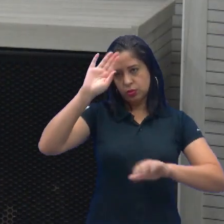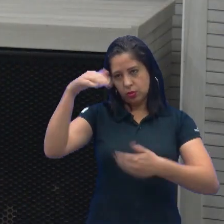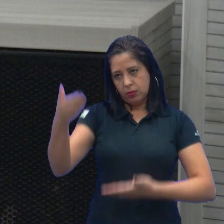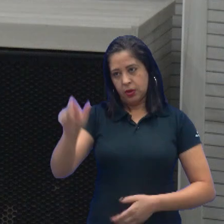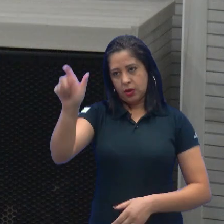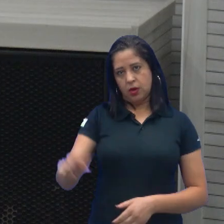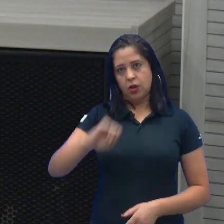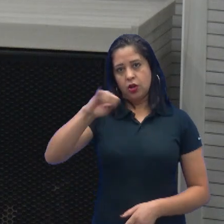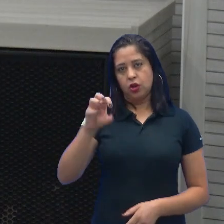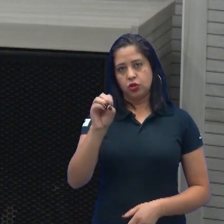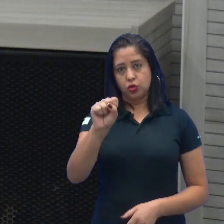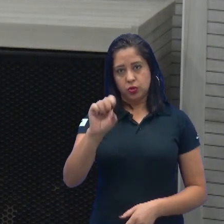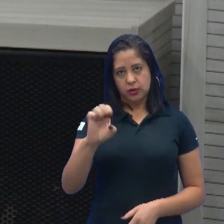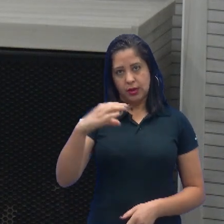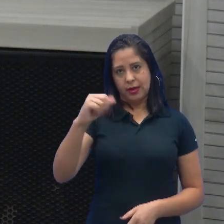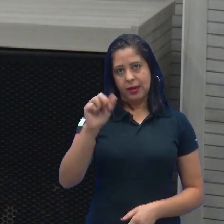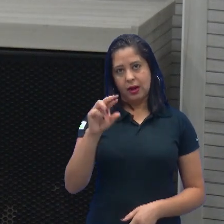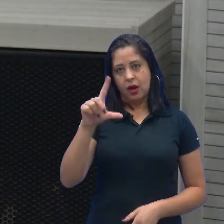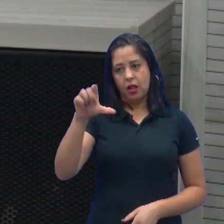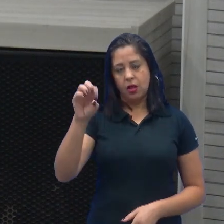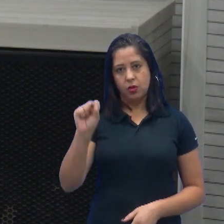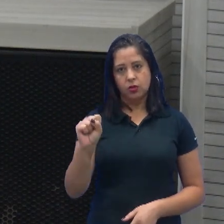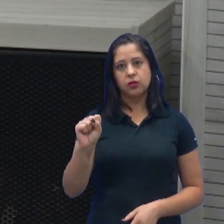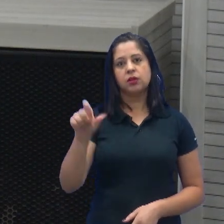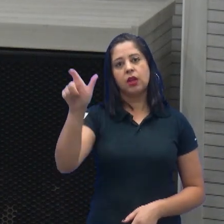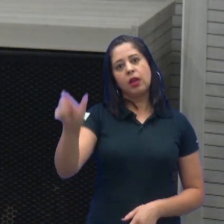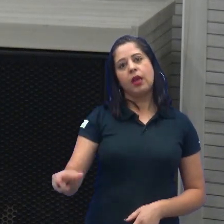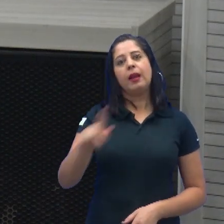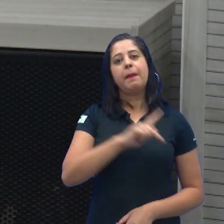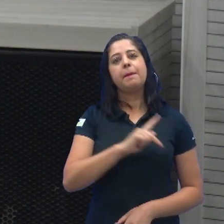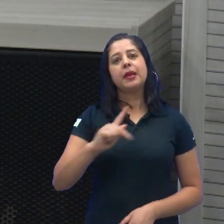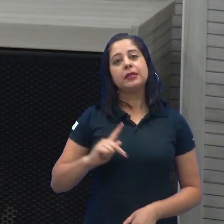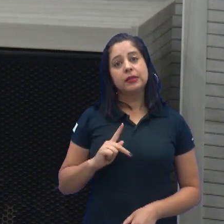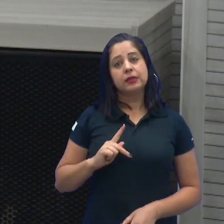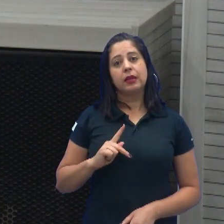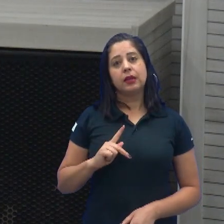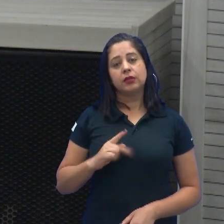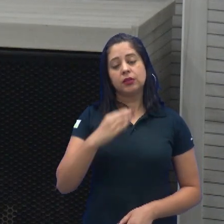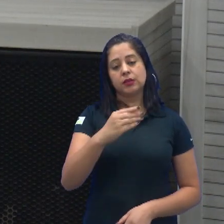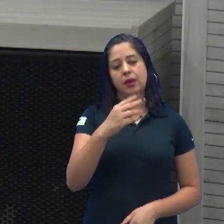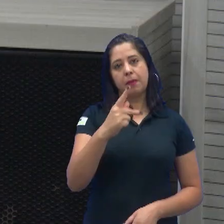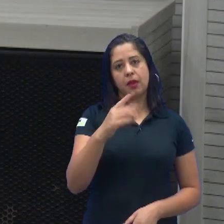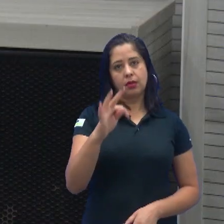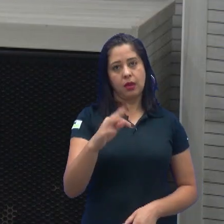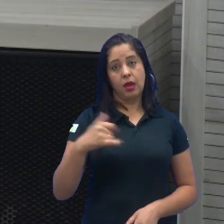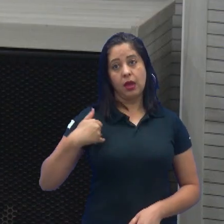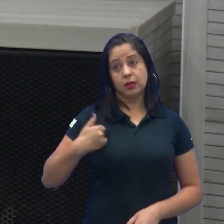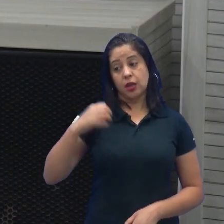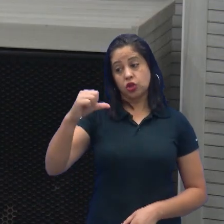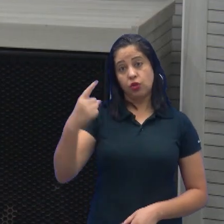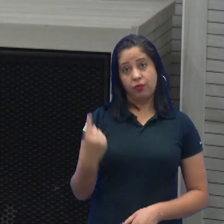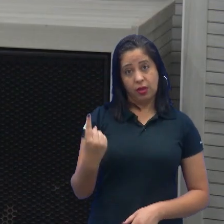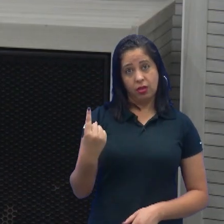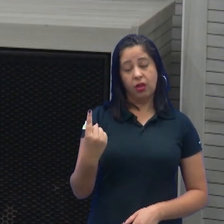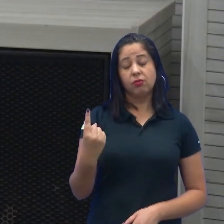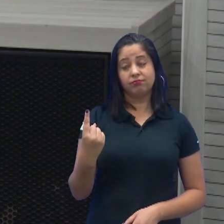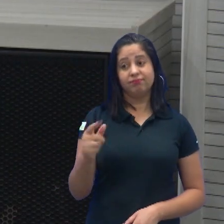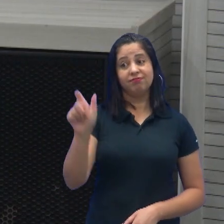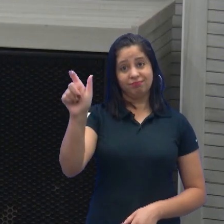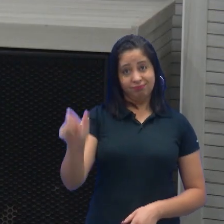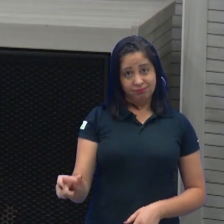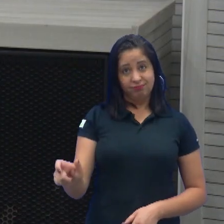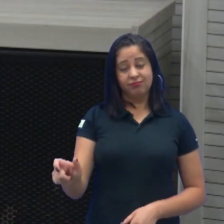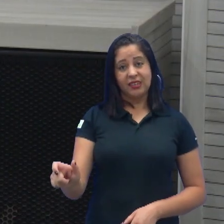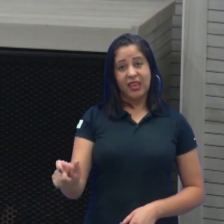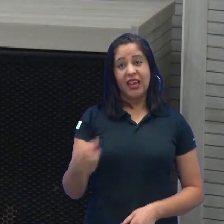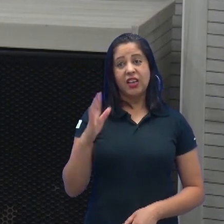domingo de manhã. Ele era o presidente do CPP, estava com 91 anos, teve 70 anos de magistério. Né, com